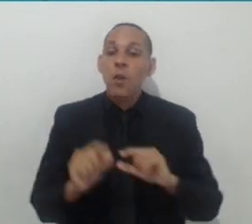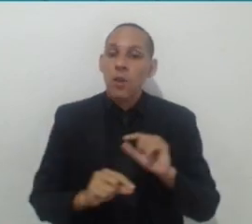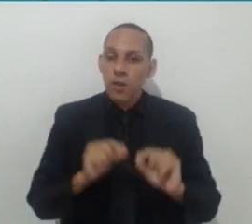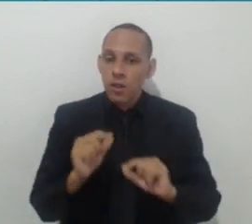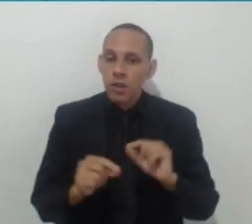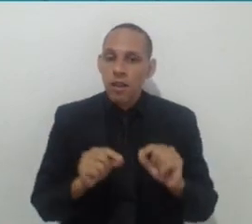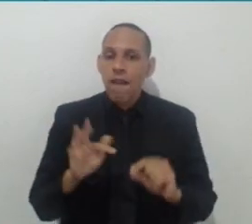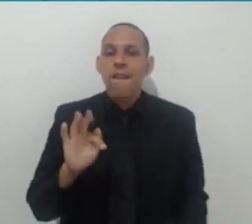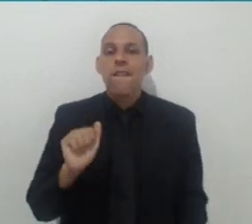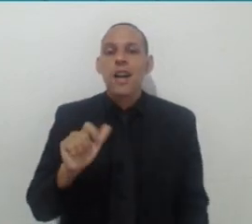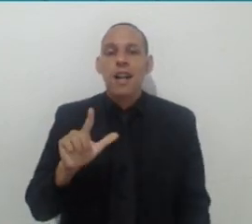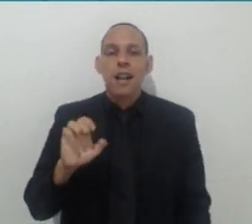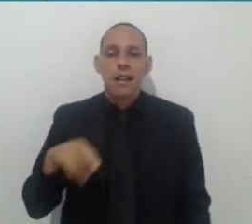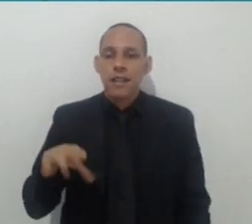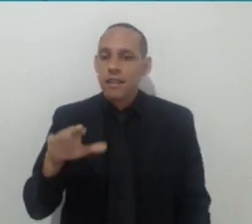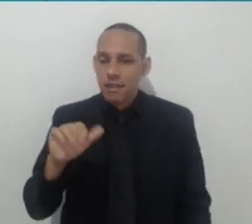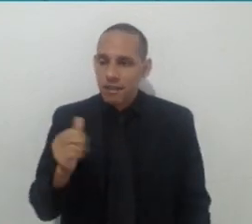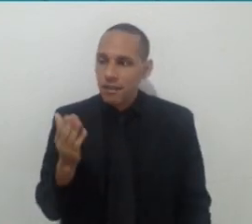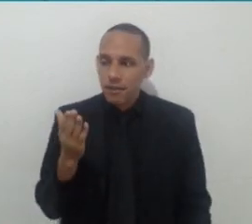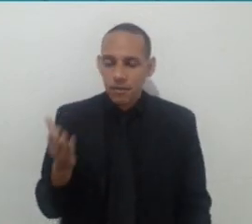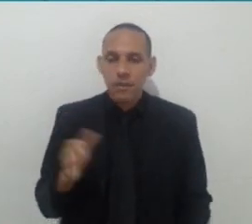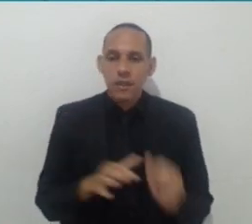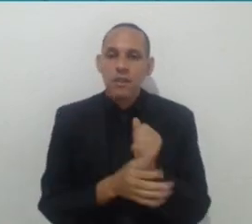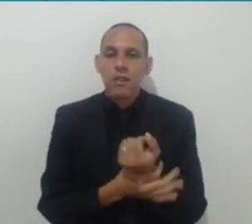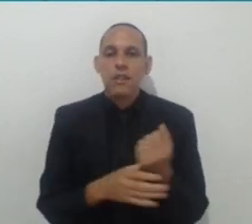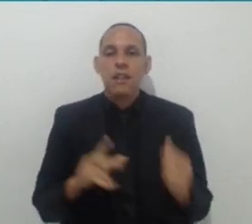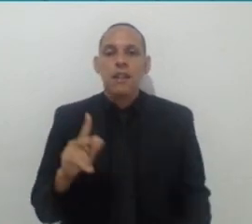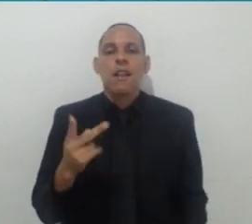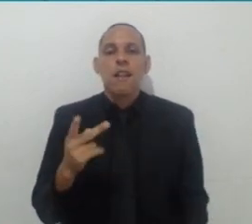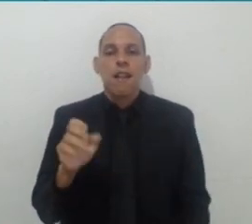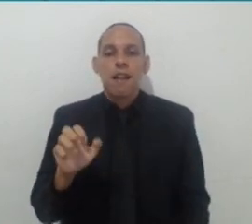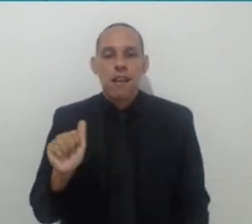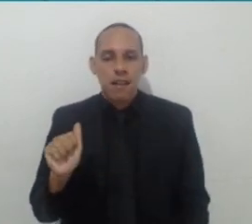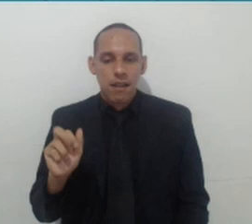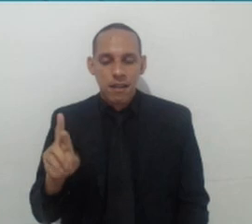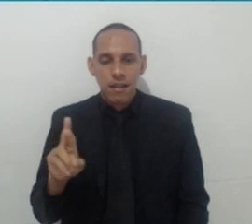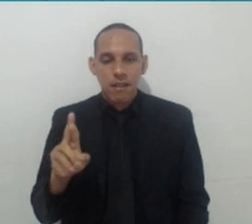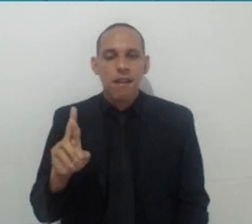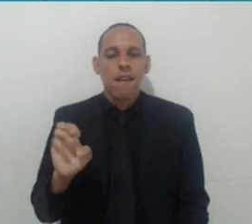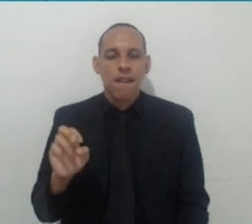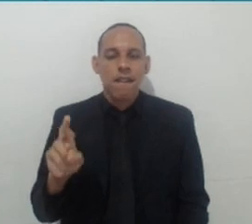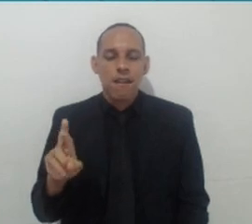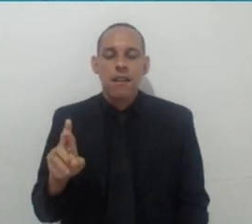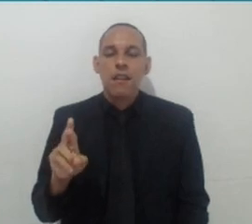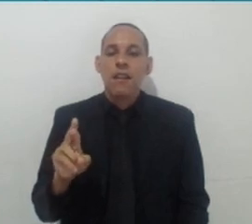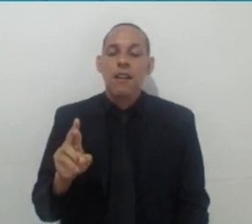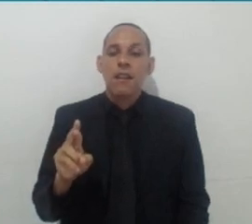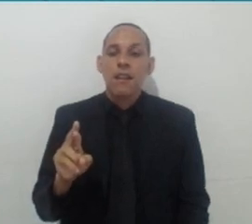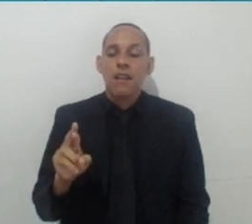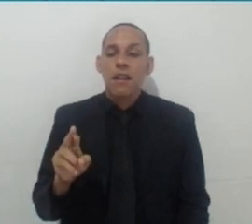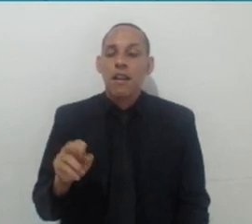falência da seguradora ré, a parte atora, que durante todo o processo